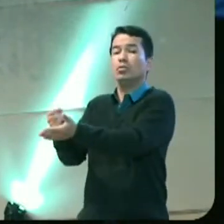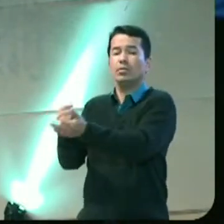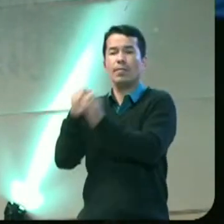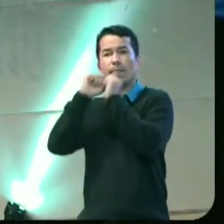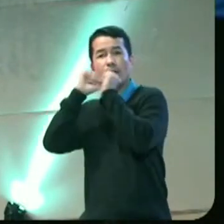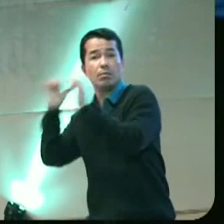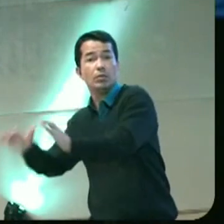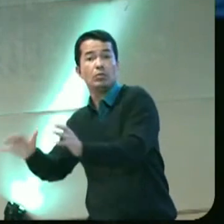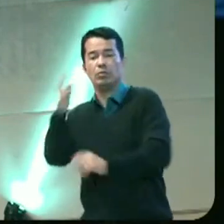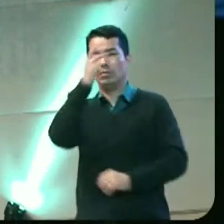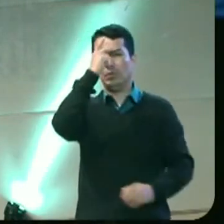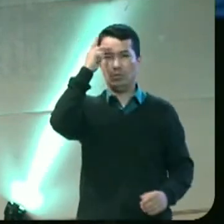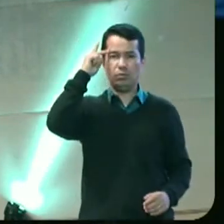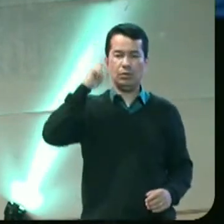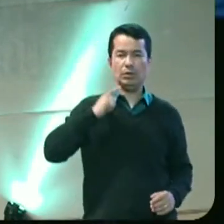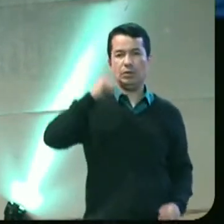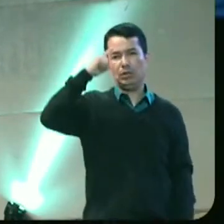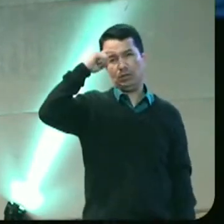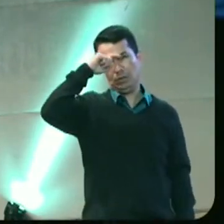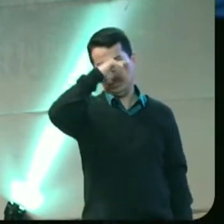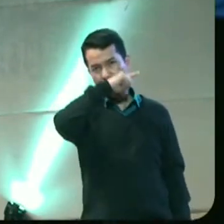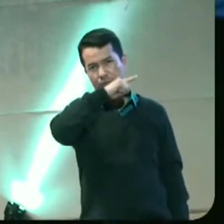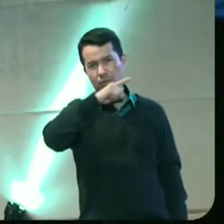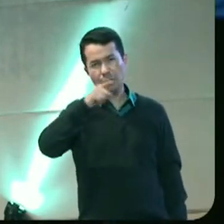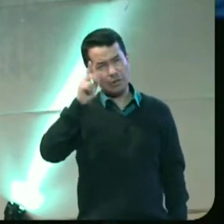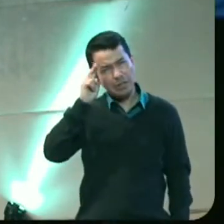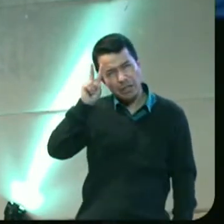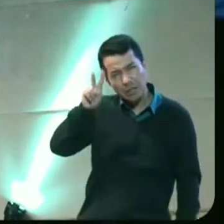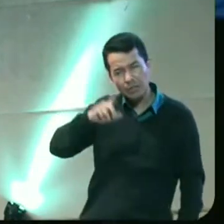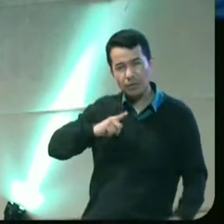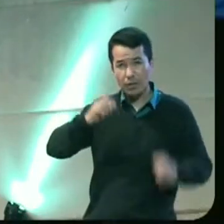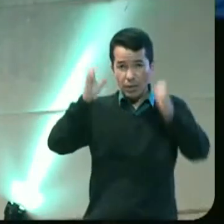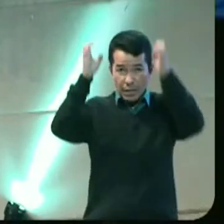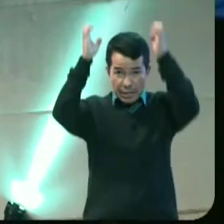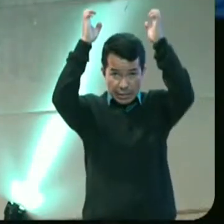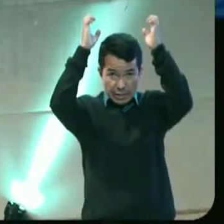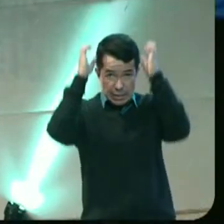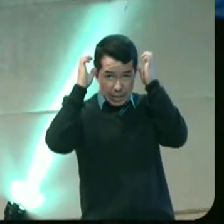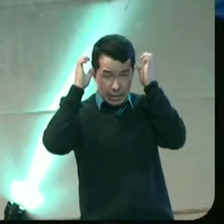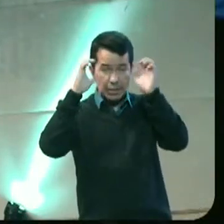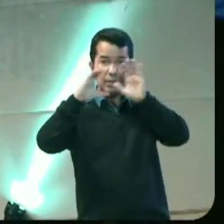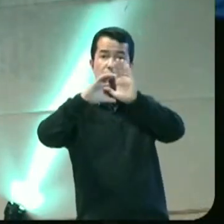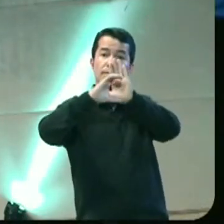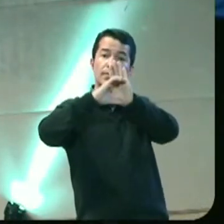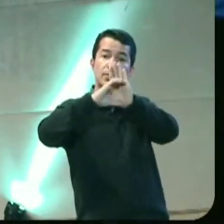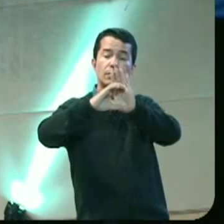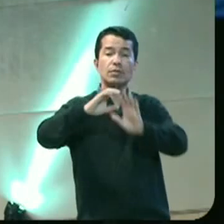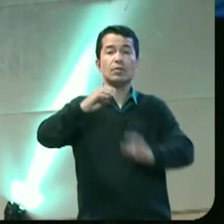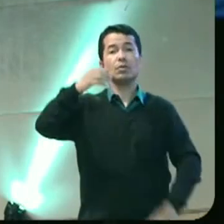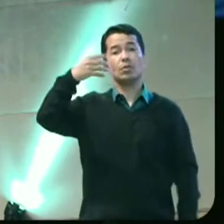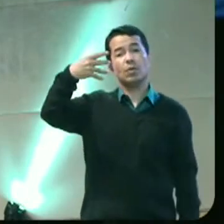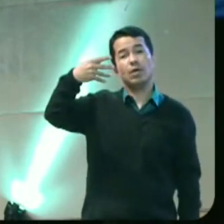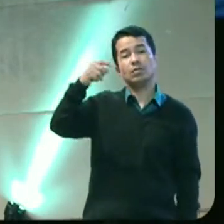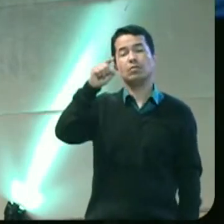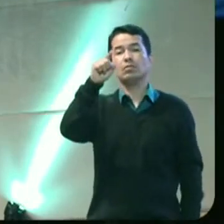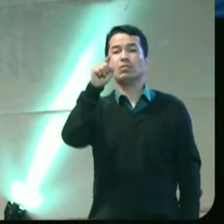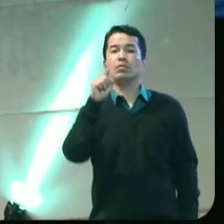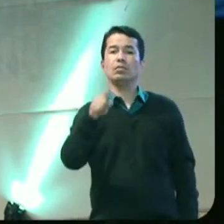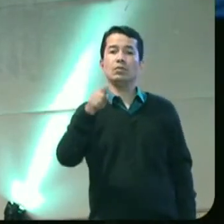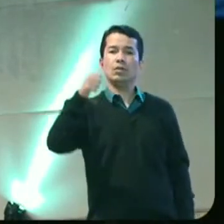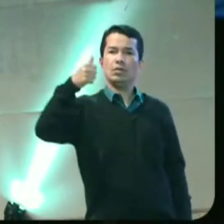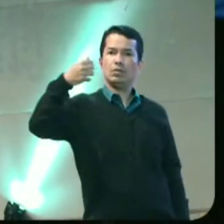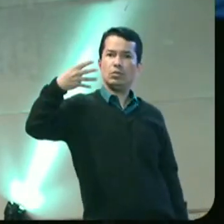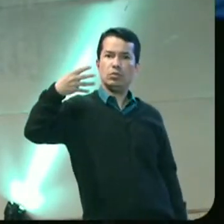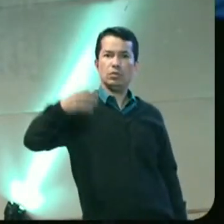por dificuldades. Eu gosto muito da história de Esther, capítulo 4, versículo 14, falam para ela